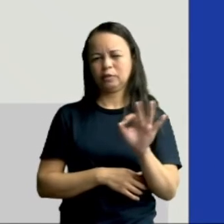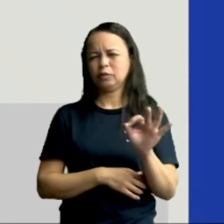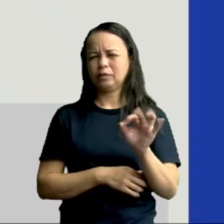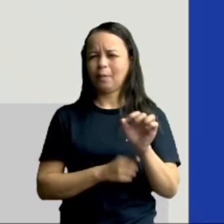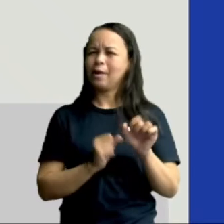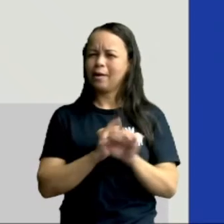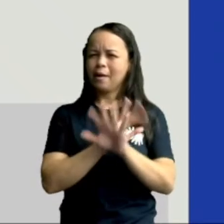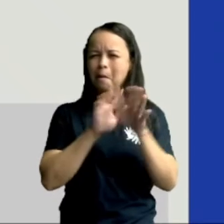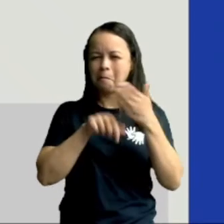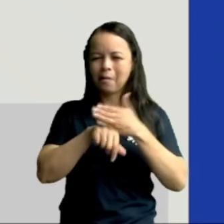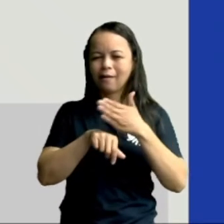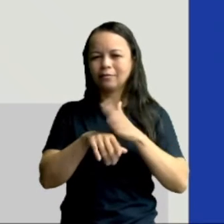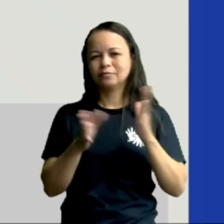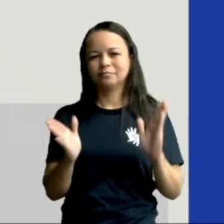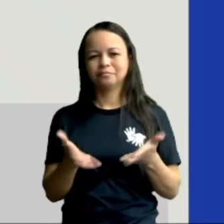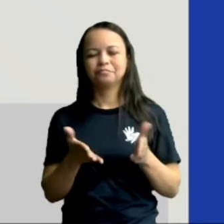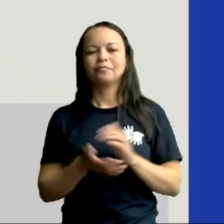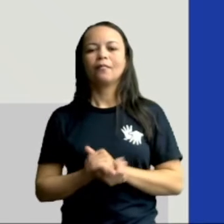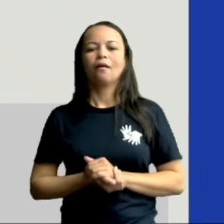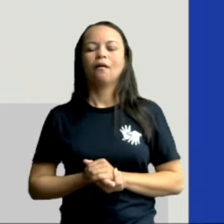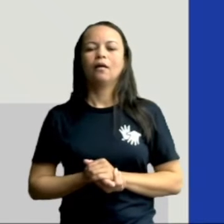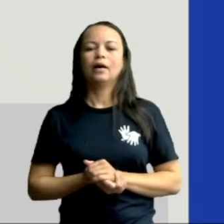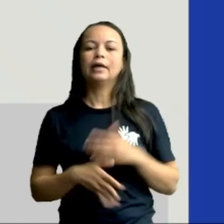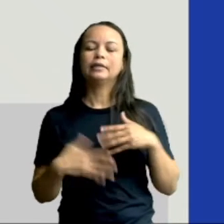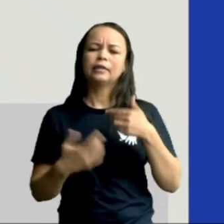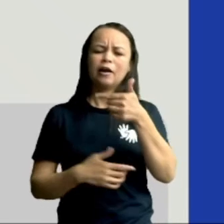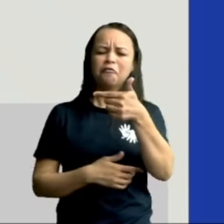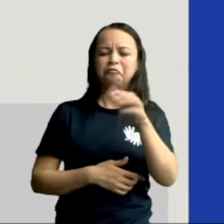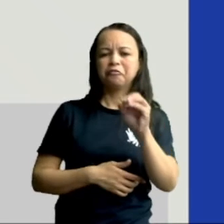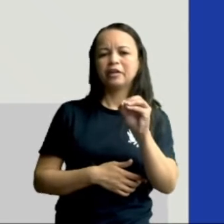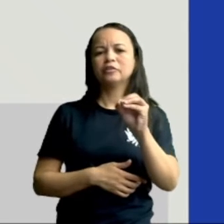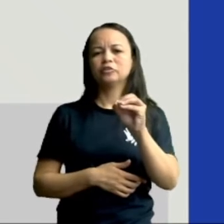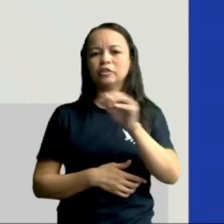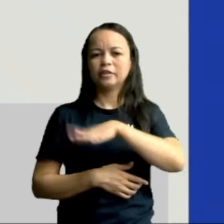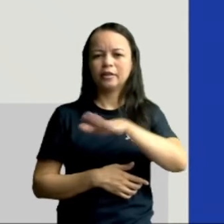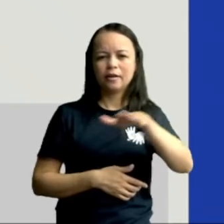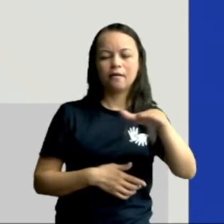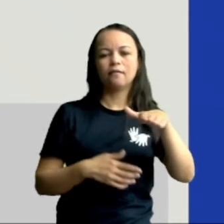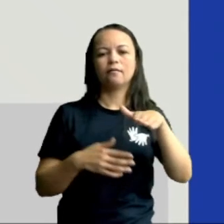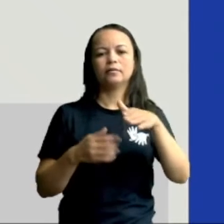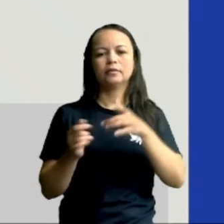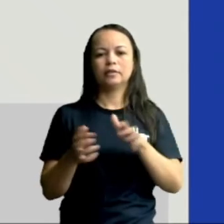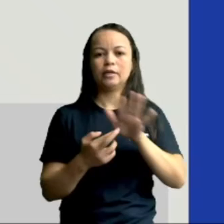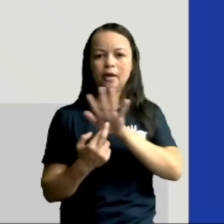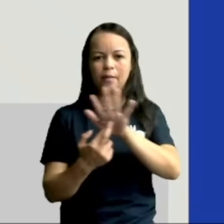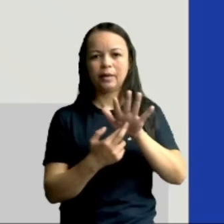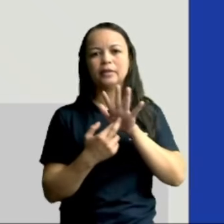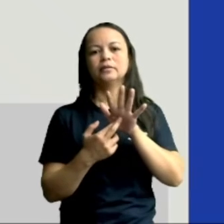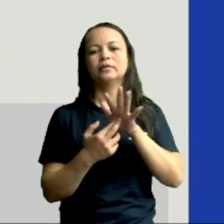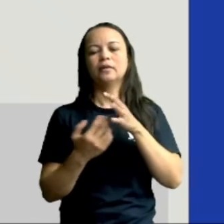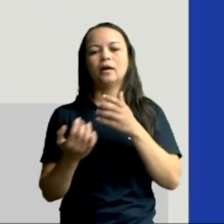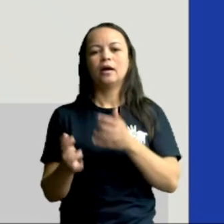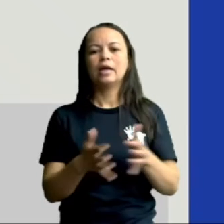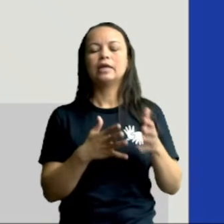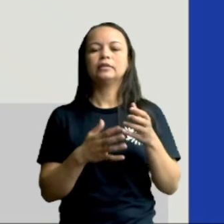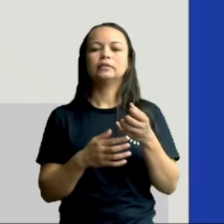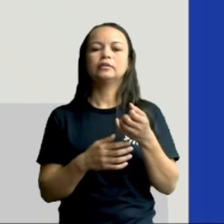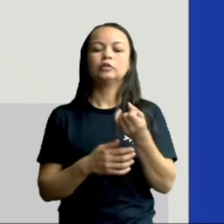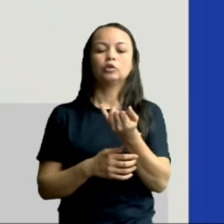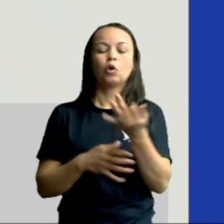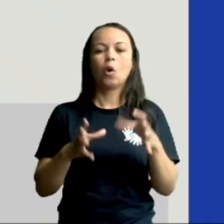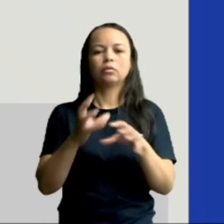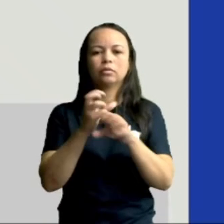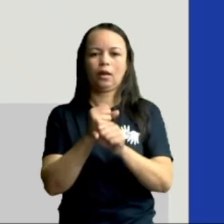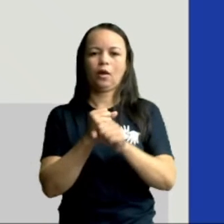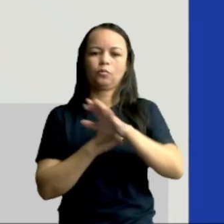está bem prático. E as 20 crianças, qual é o retângulo que representa, né, esse total de